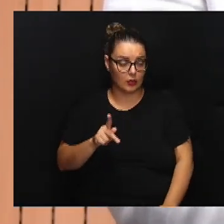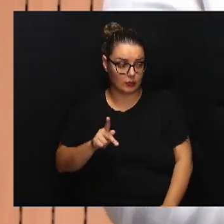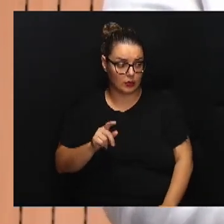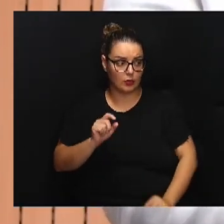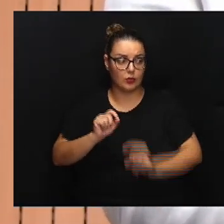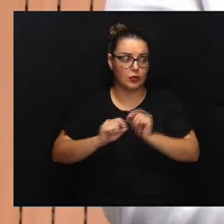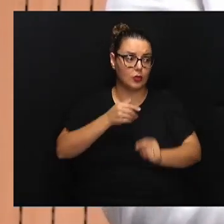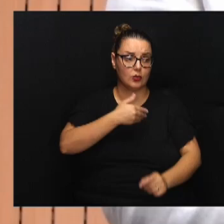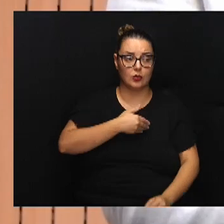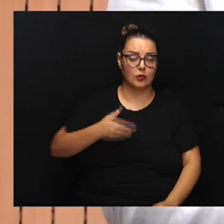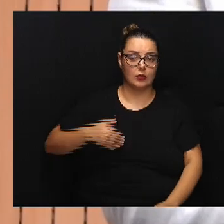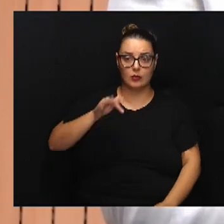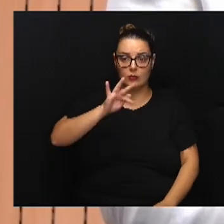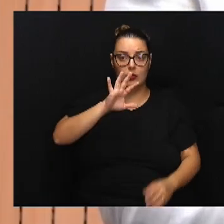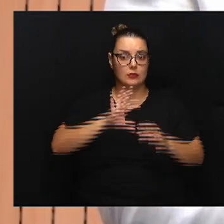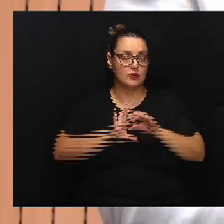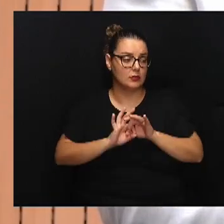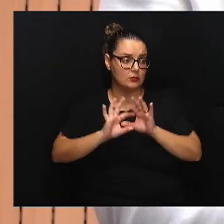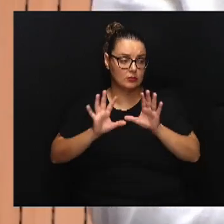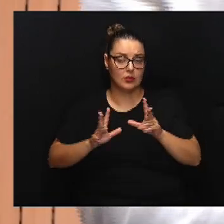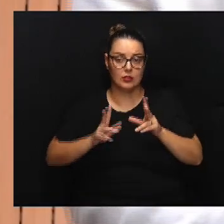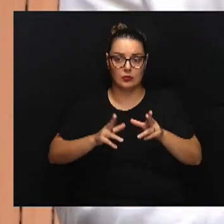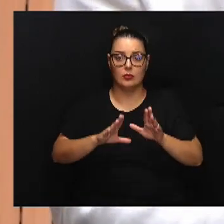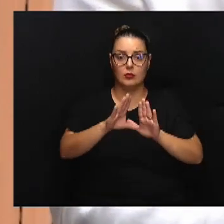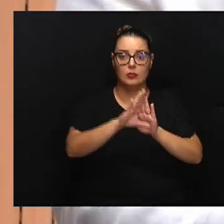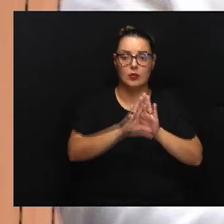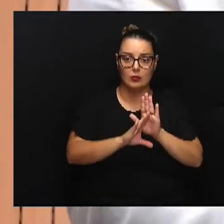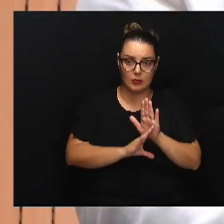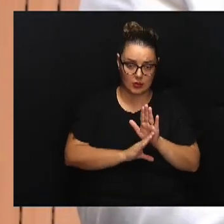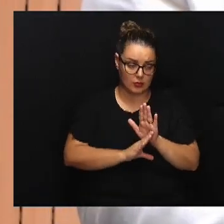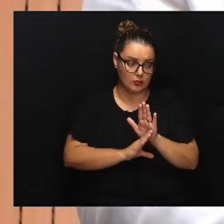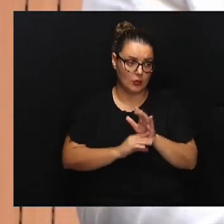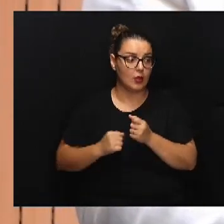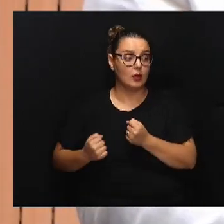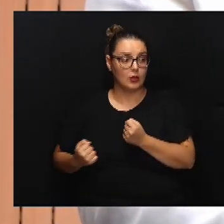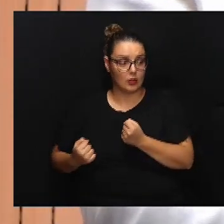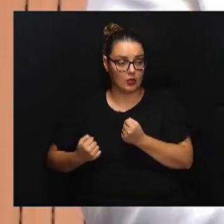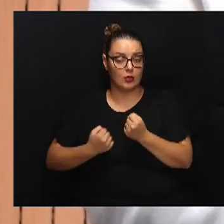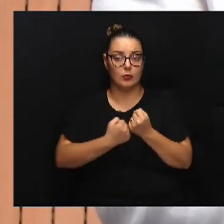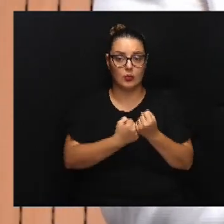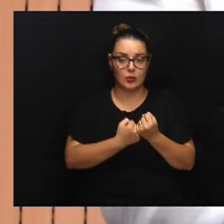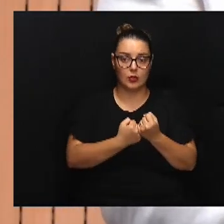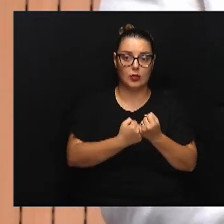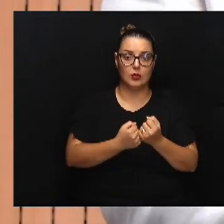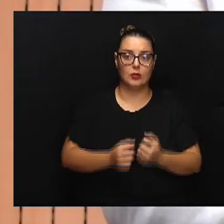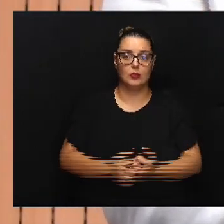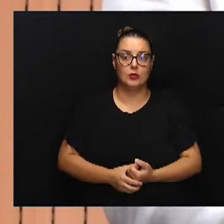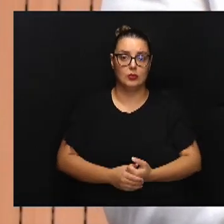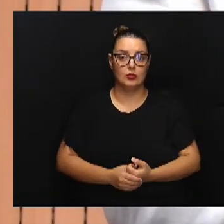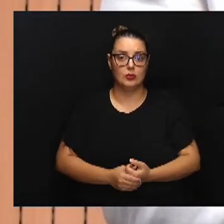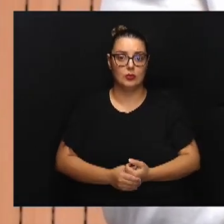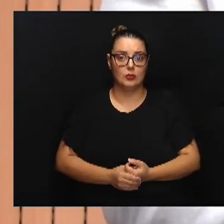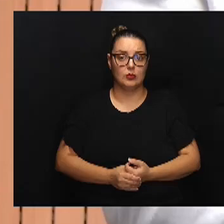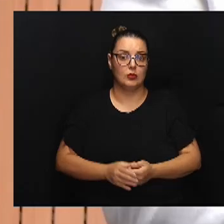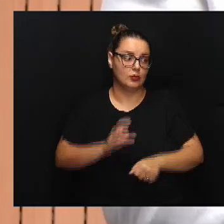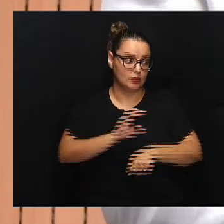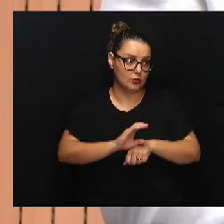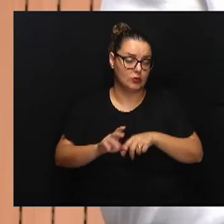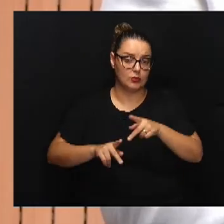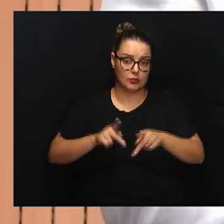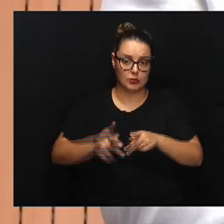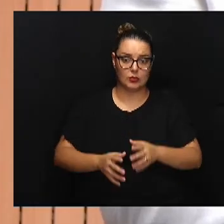federal tem disponibilizado como um programa para apoiar os cursinhos